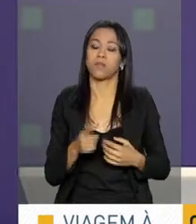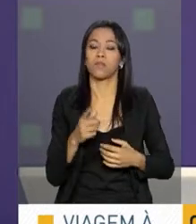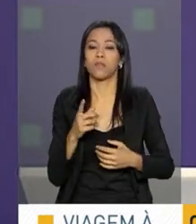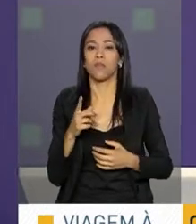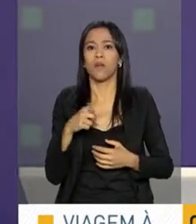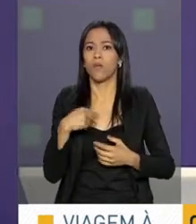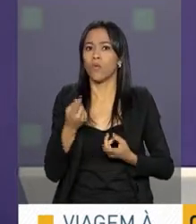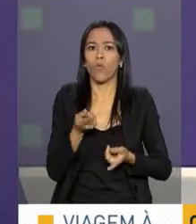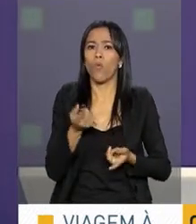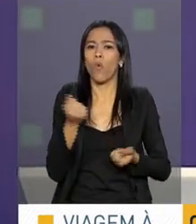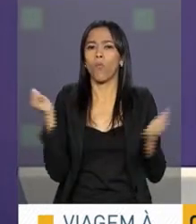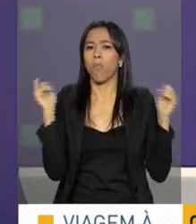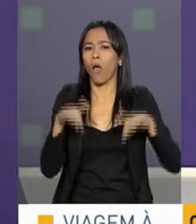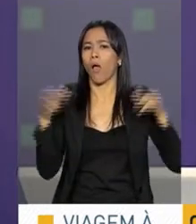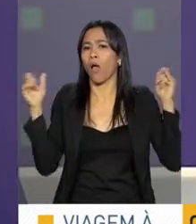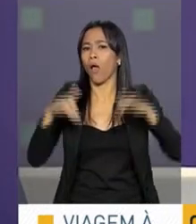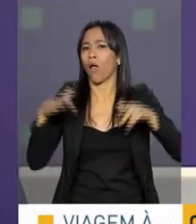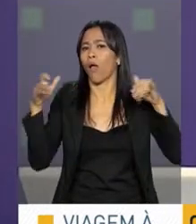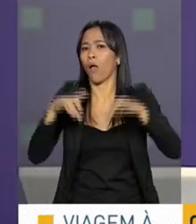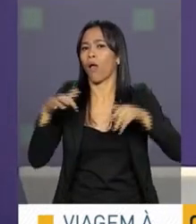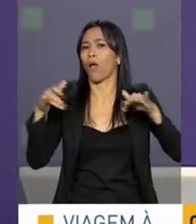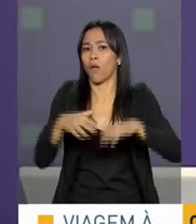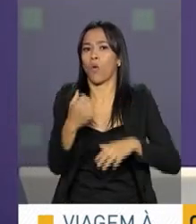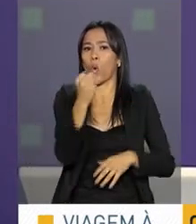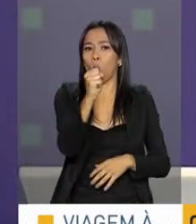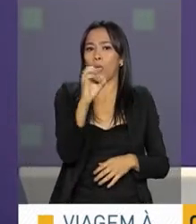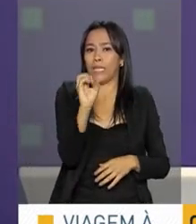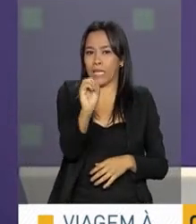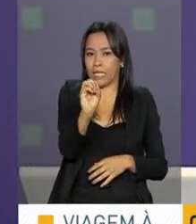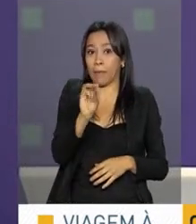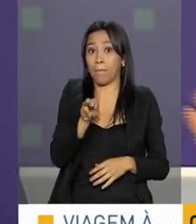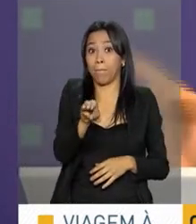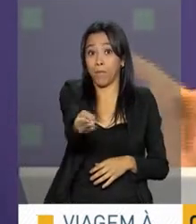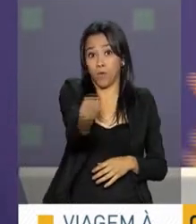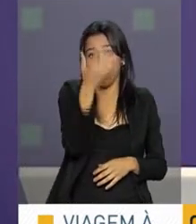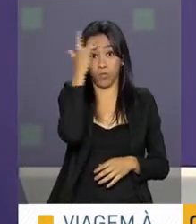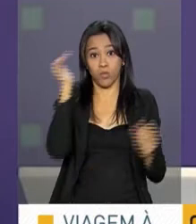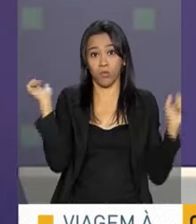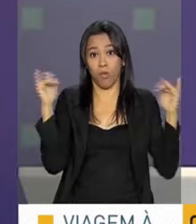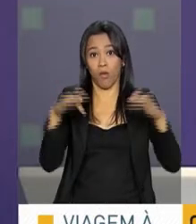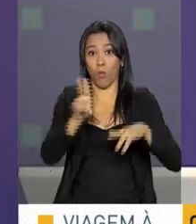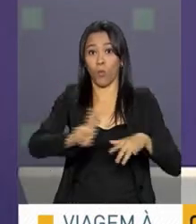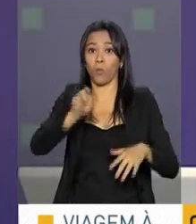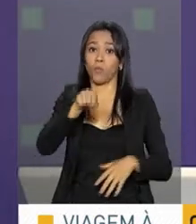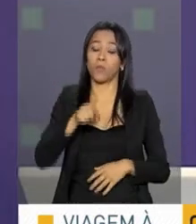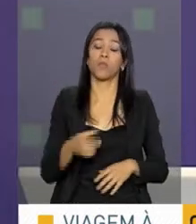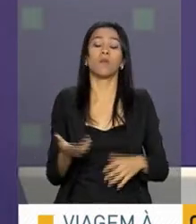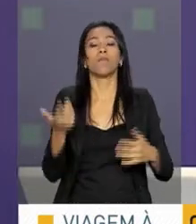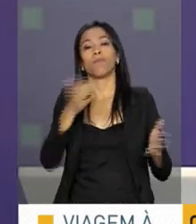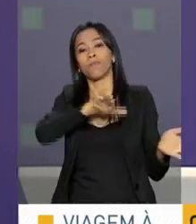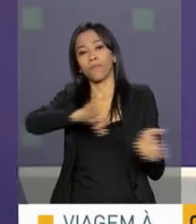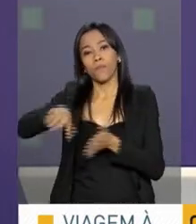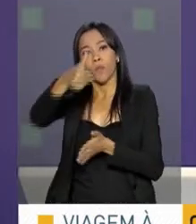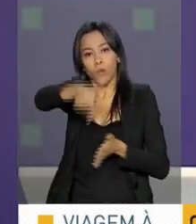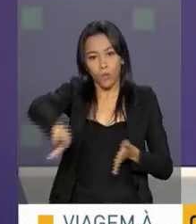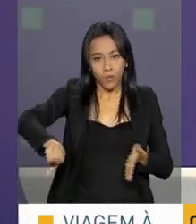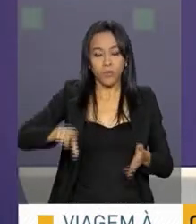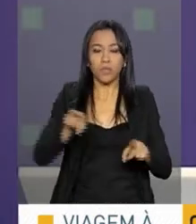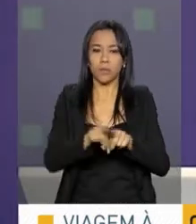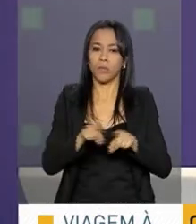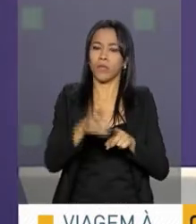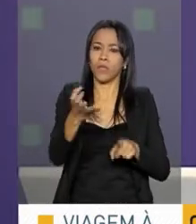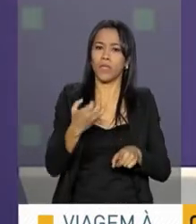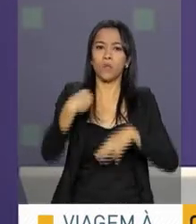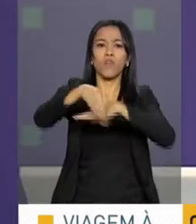juntos movimentam hoje 80 milhões de passageiros. Ainda em aeroportos, eu gostaria também de ressaltar, né, um